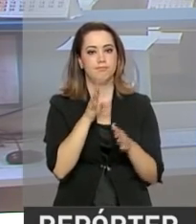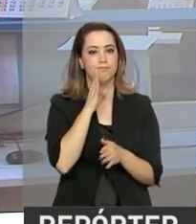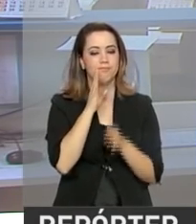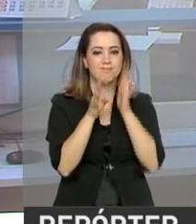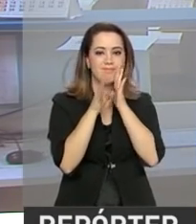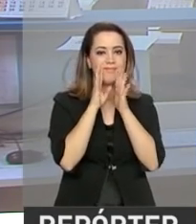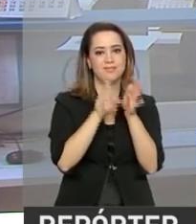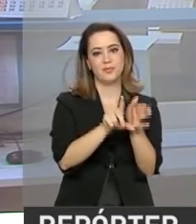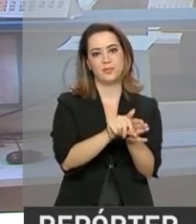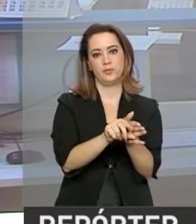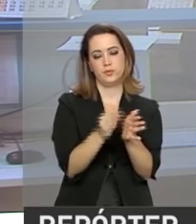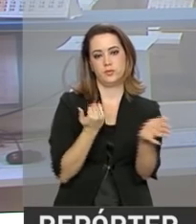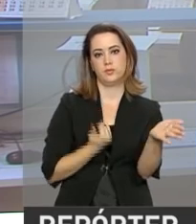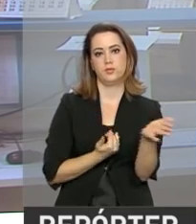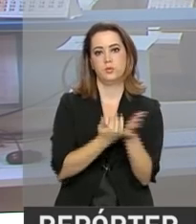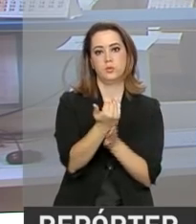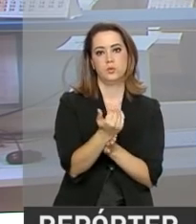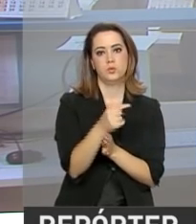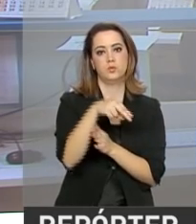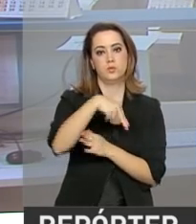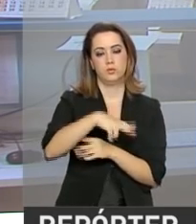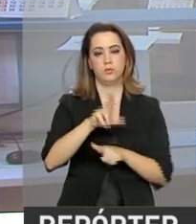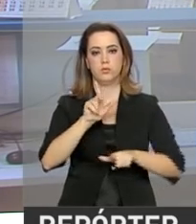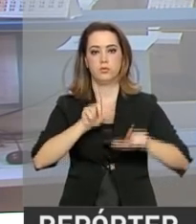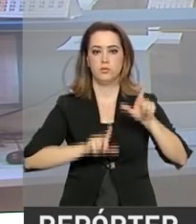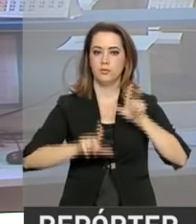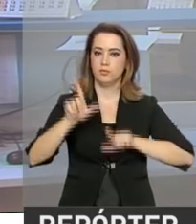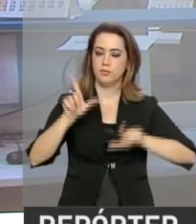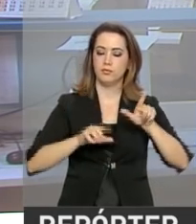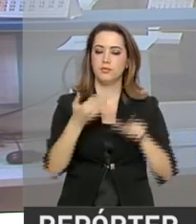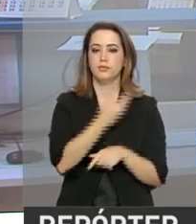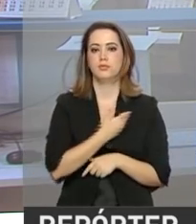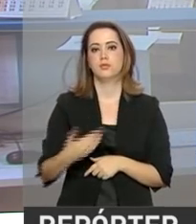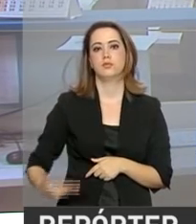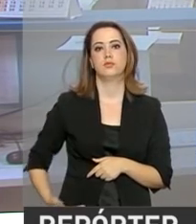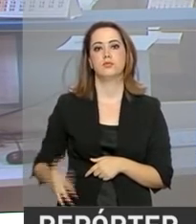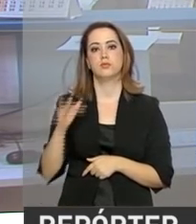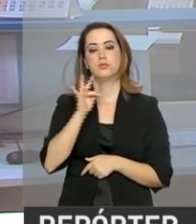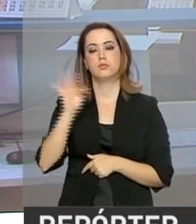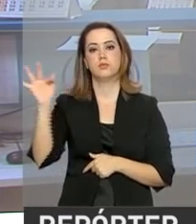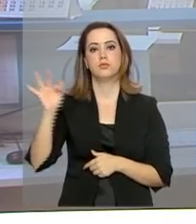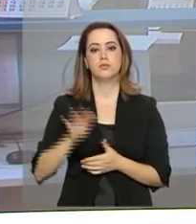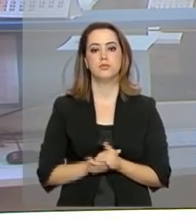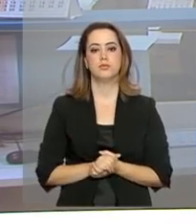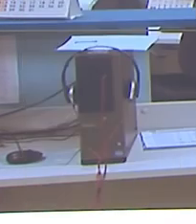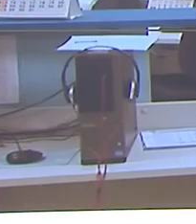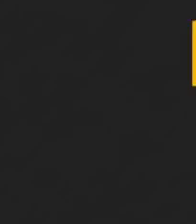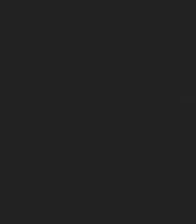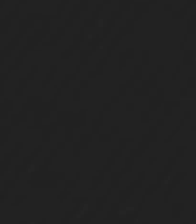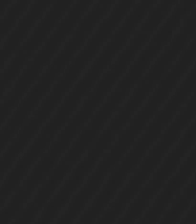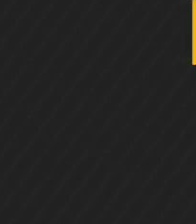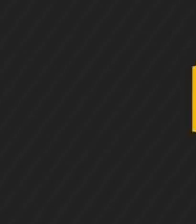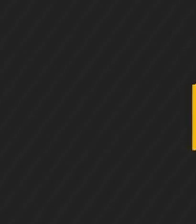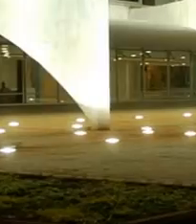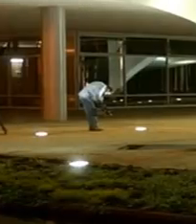novidades em nossas redes sociais Continue com a gente aqui na NBR a TV do Governo Federal